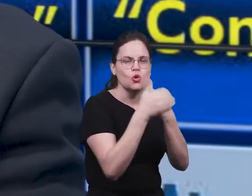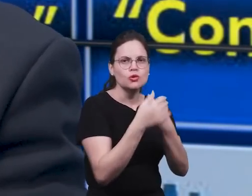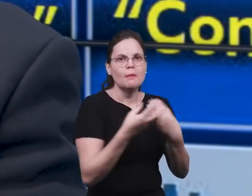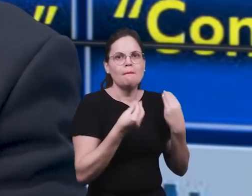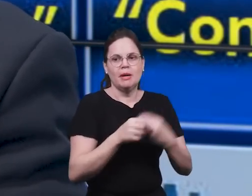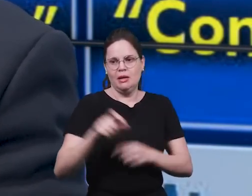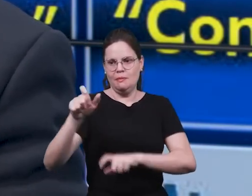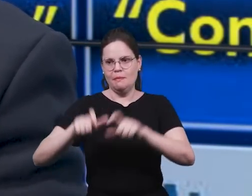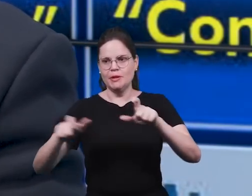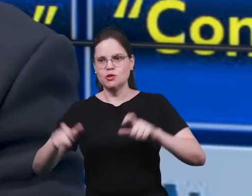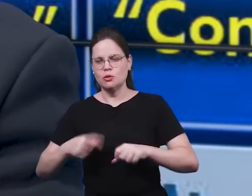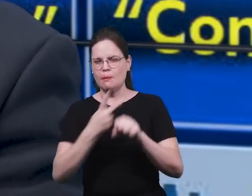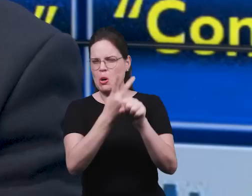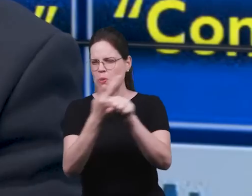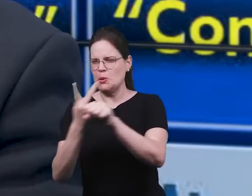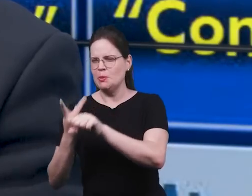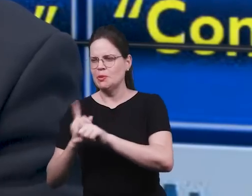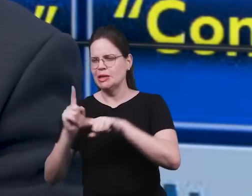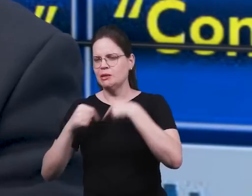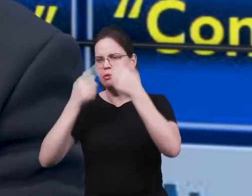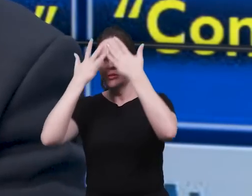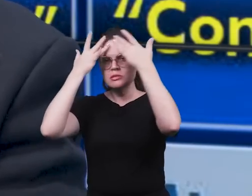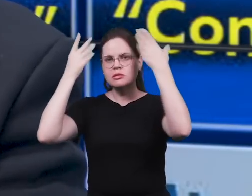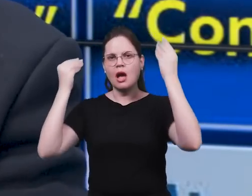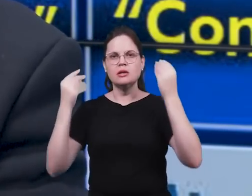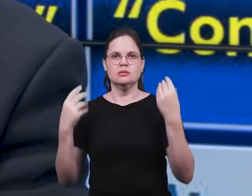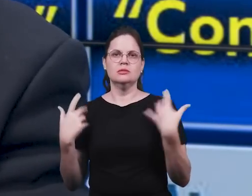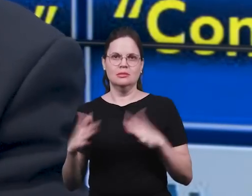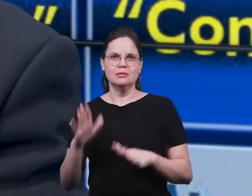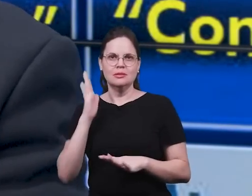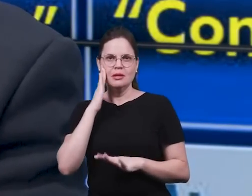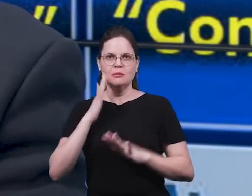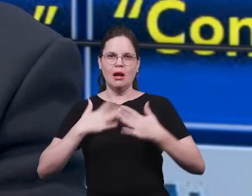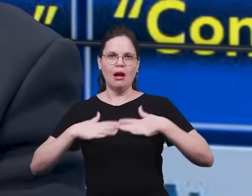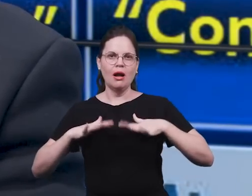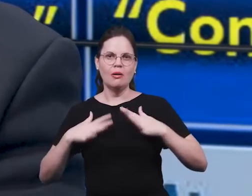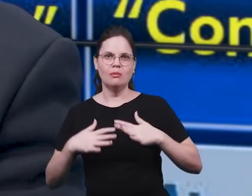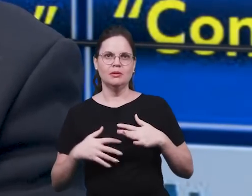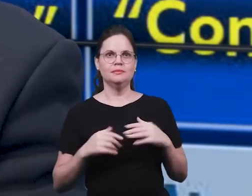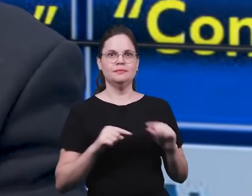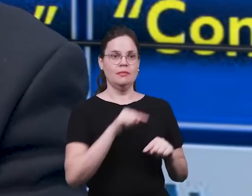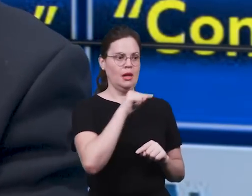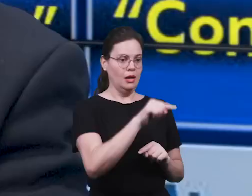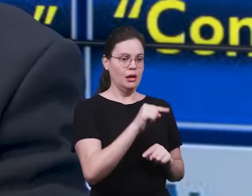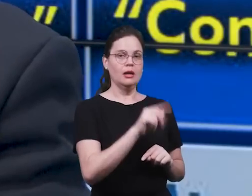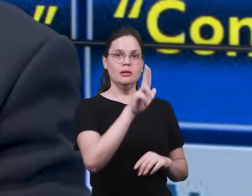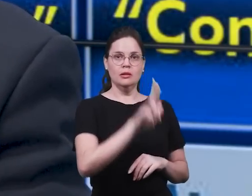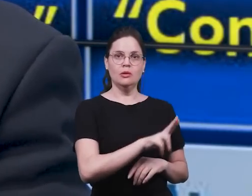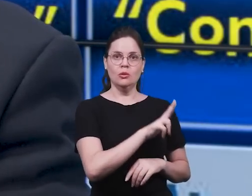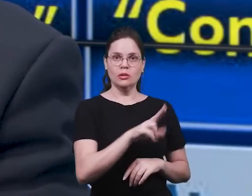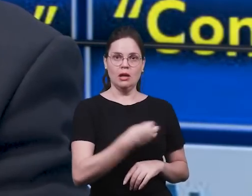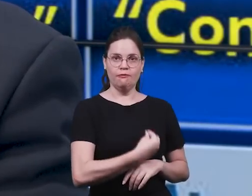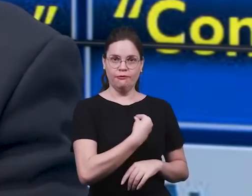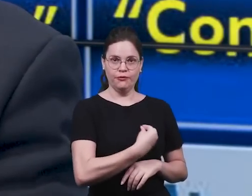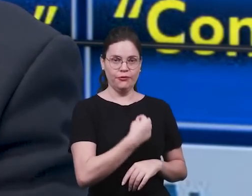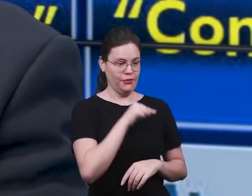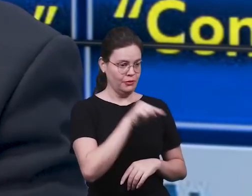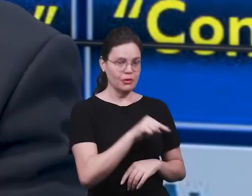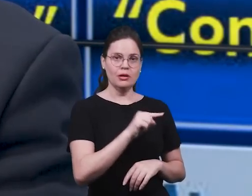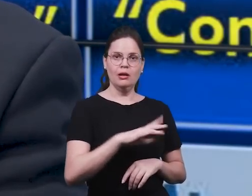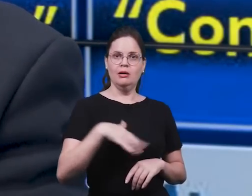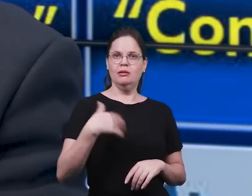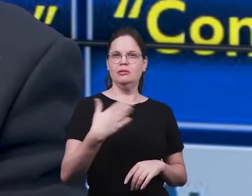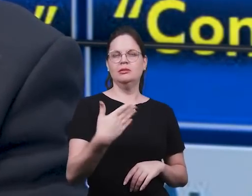Lutero ele não morreu ali nessa perseguição, ele durou até o final da vida